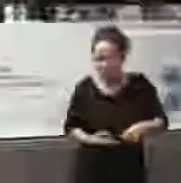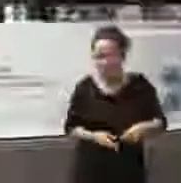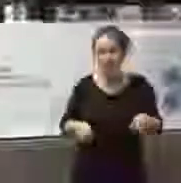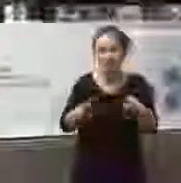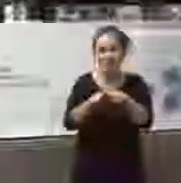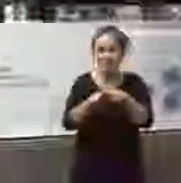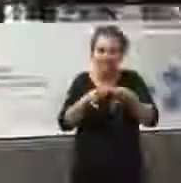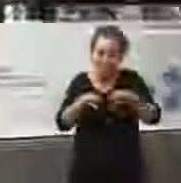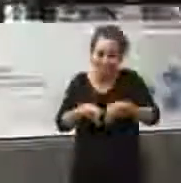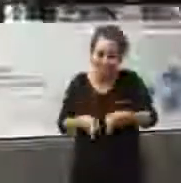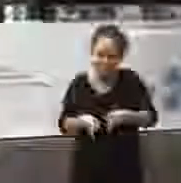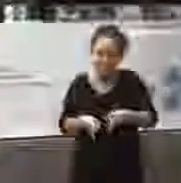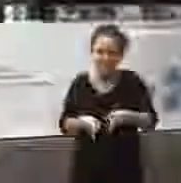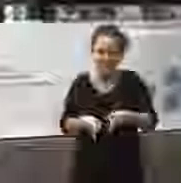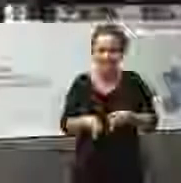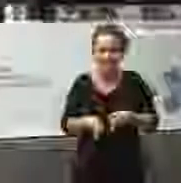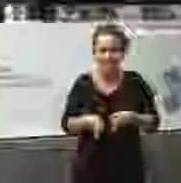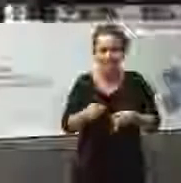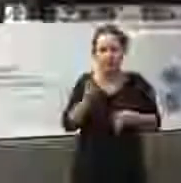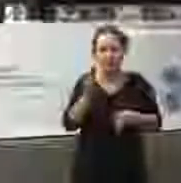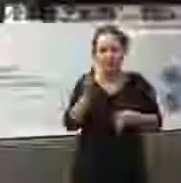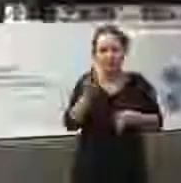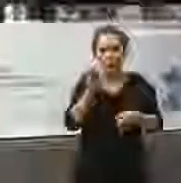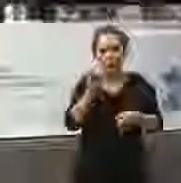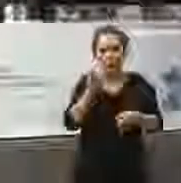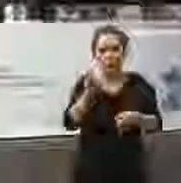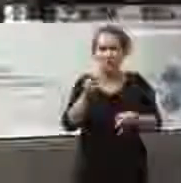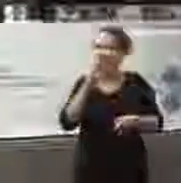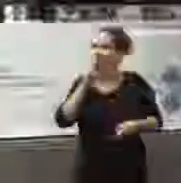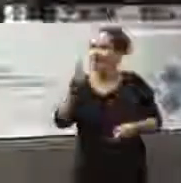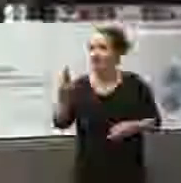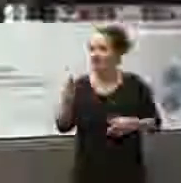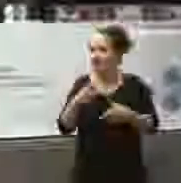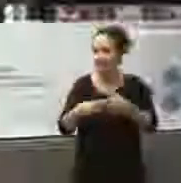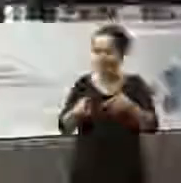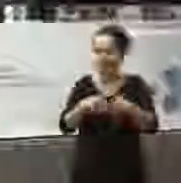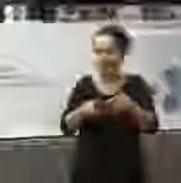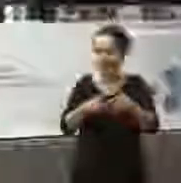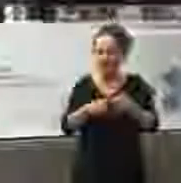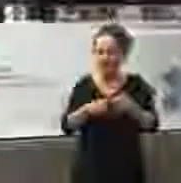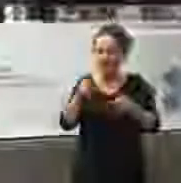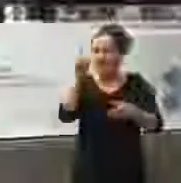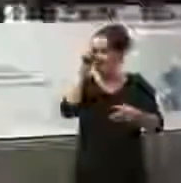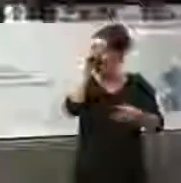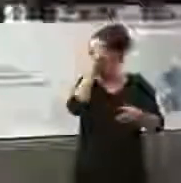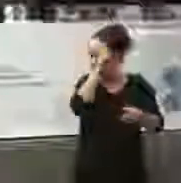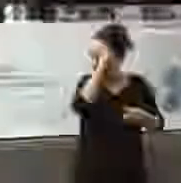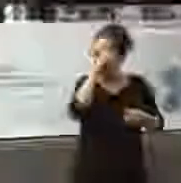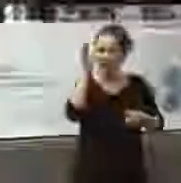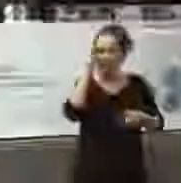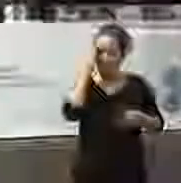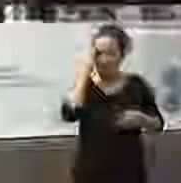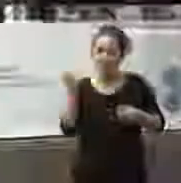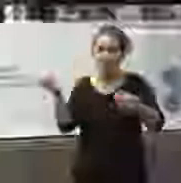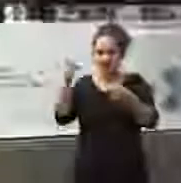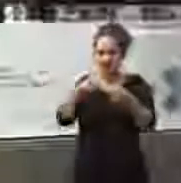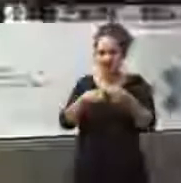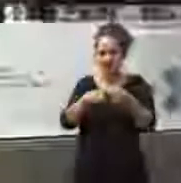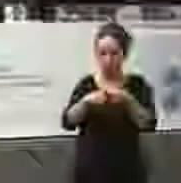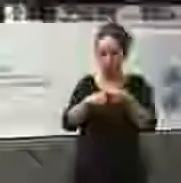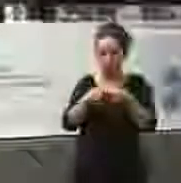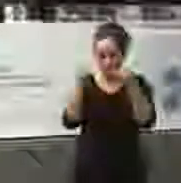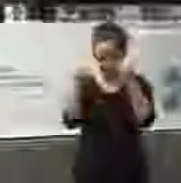uti então realmente não resolve é ficou difícil de entender tanto voltar é